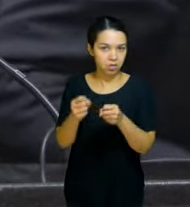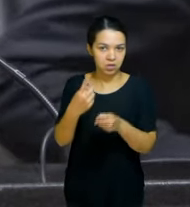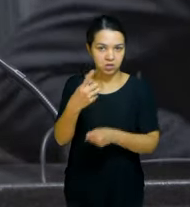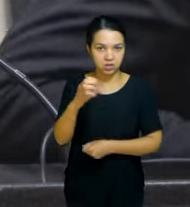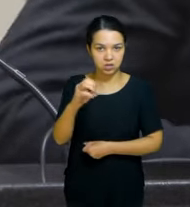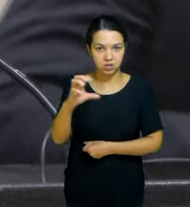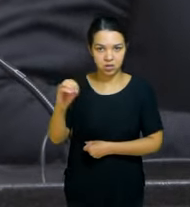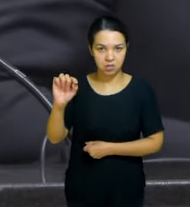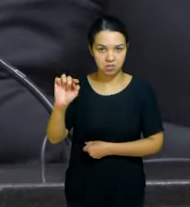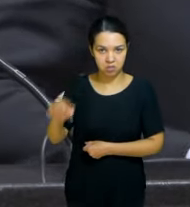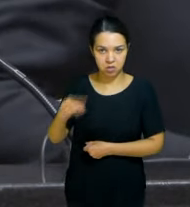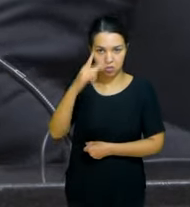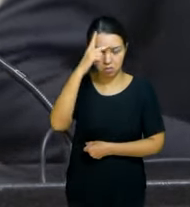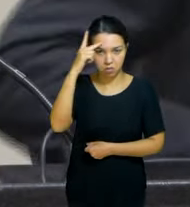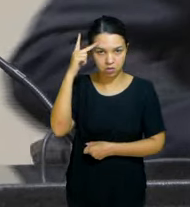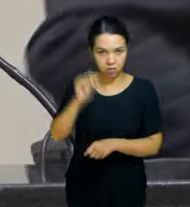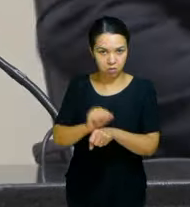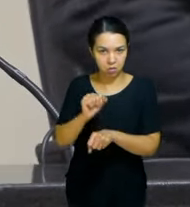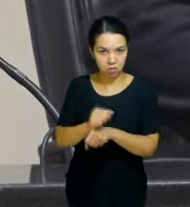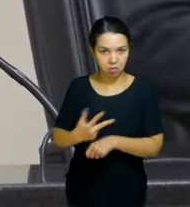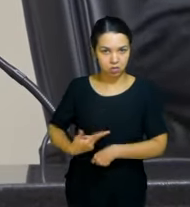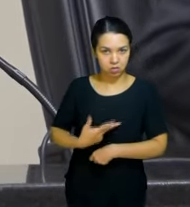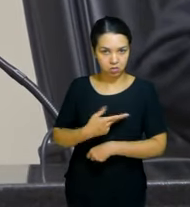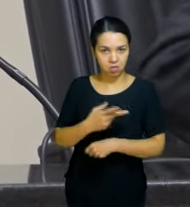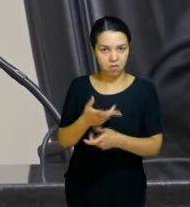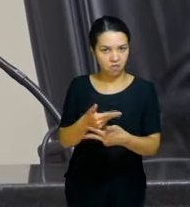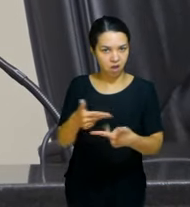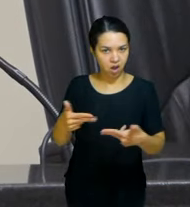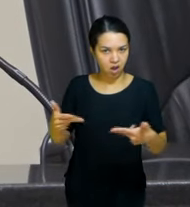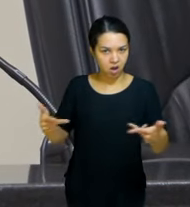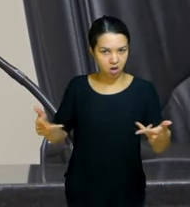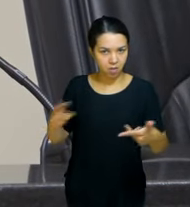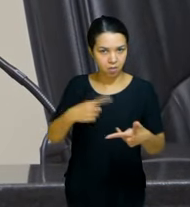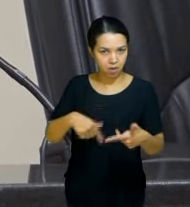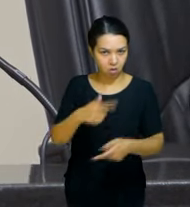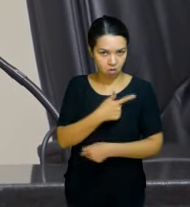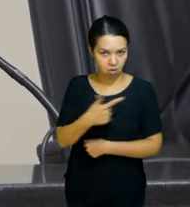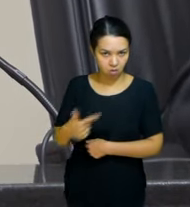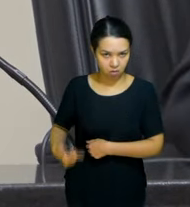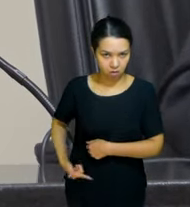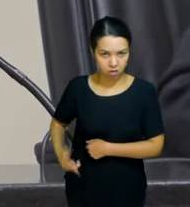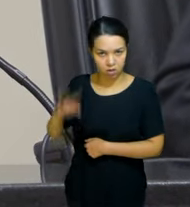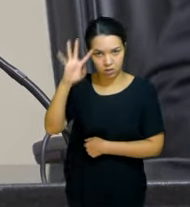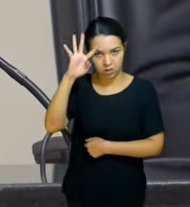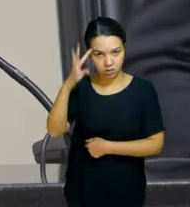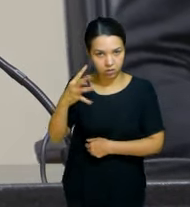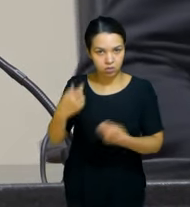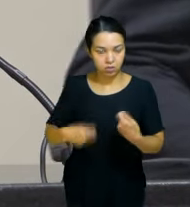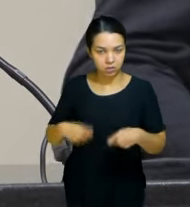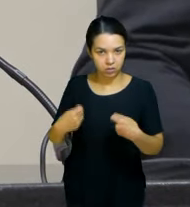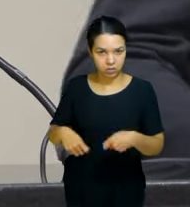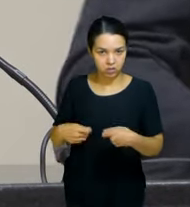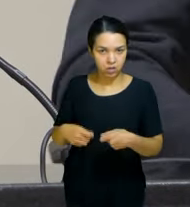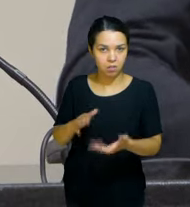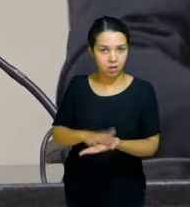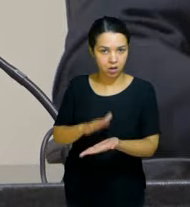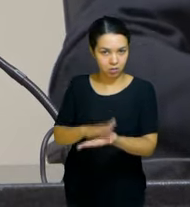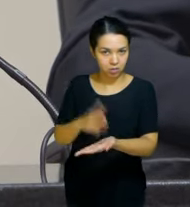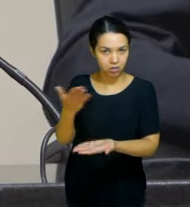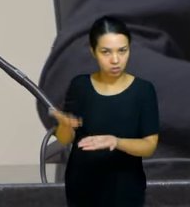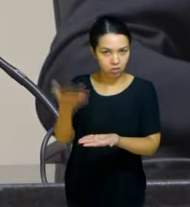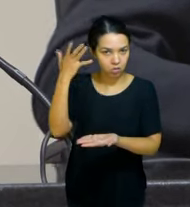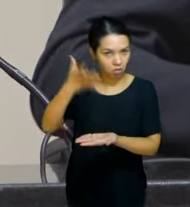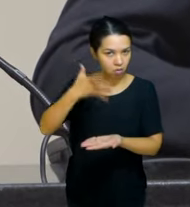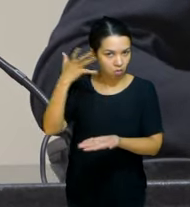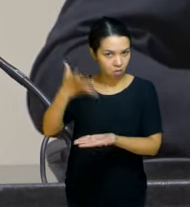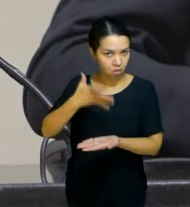pessoas agora para fazer cirurgias, e assim por diante. Mas está no governo, tem que resolver. Então, parabéns pela tua fala. Não se